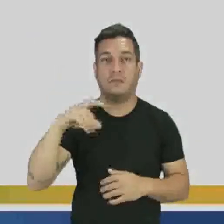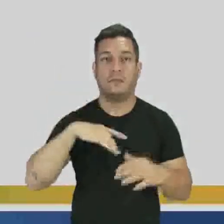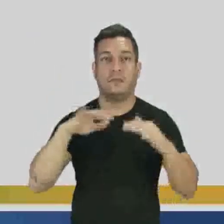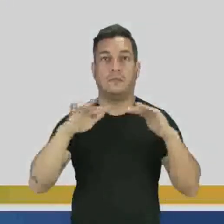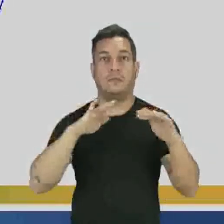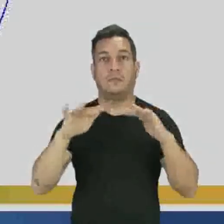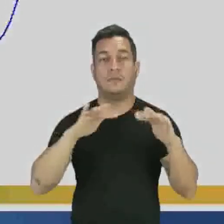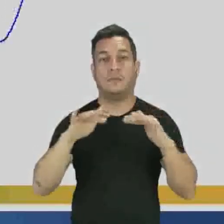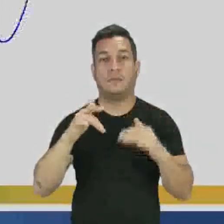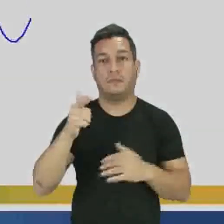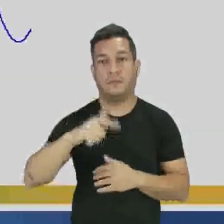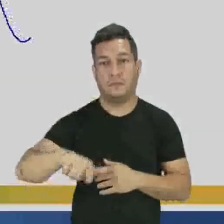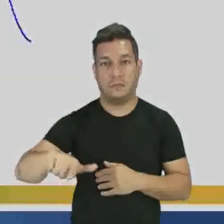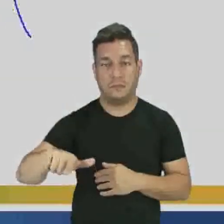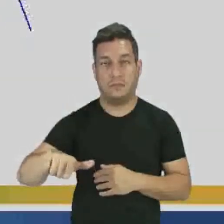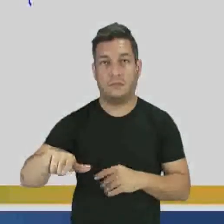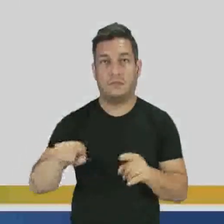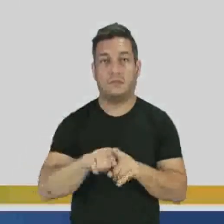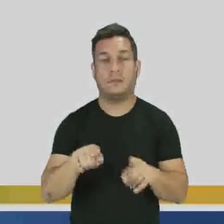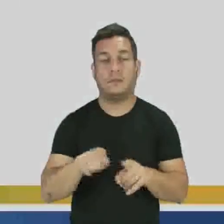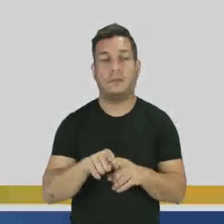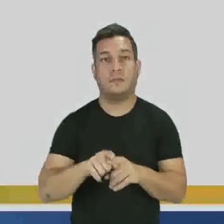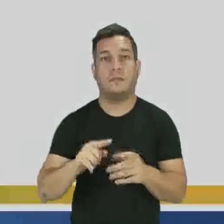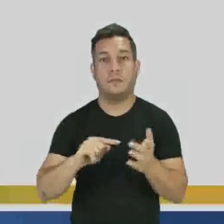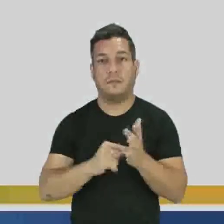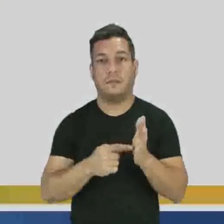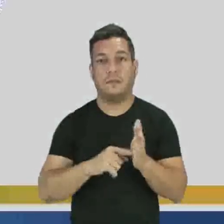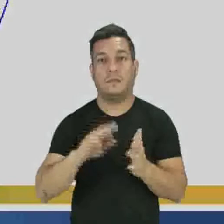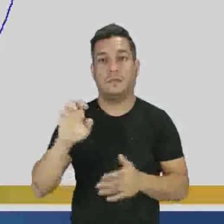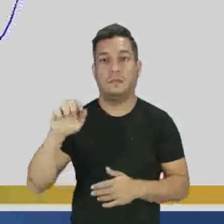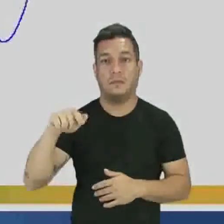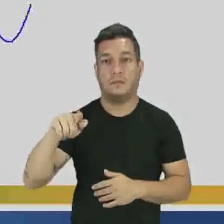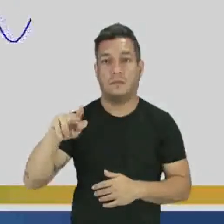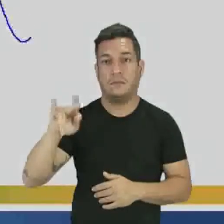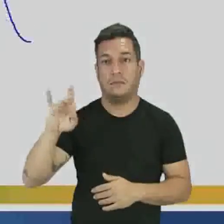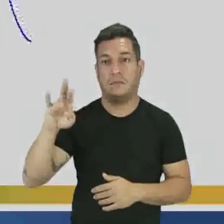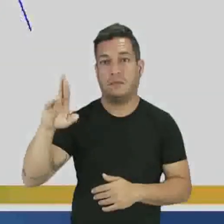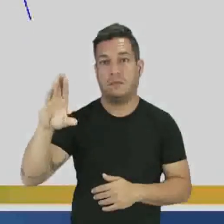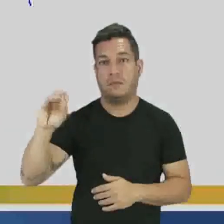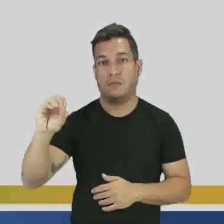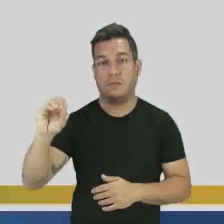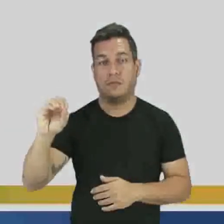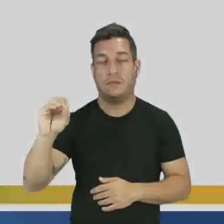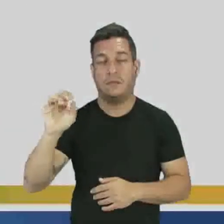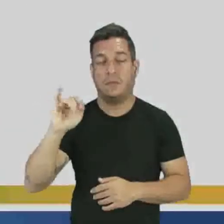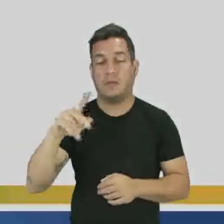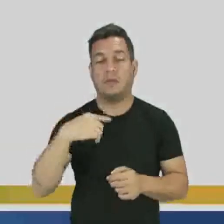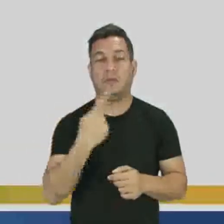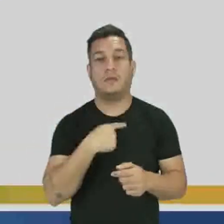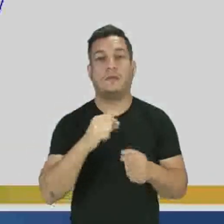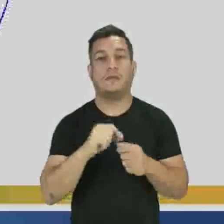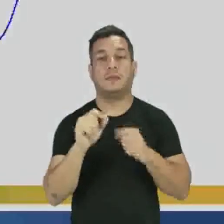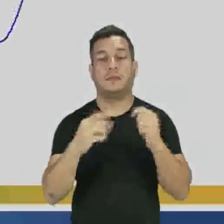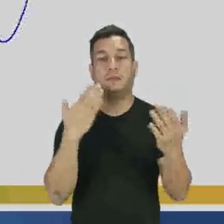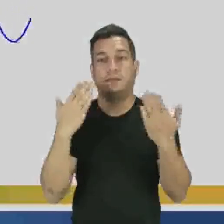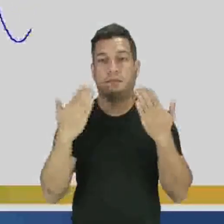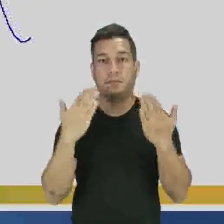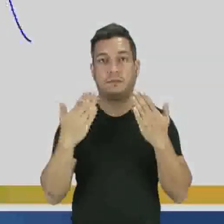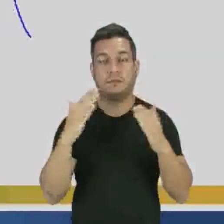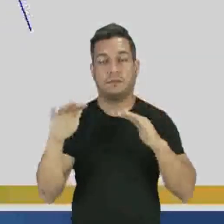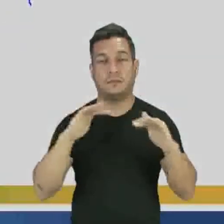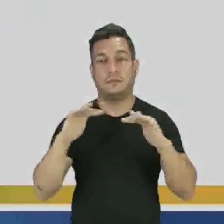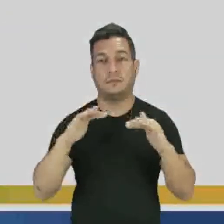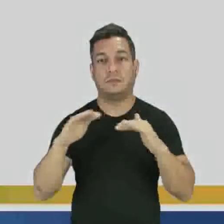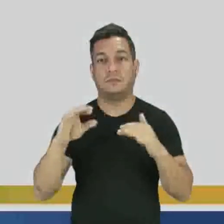movimento repetitivo em torno de um ponto de equilíbrio. E se a gente fizer uma comparação com o